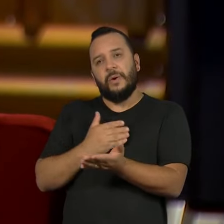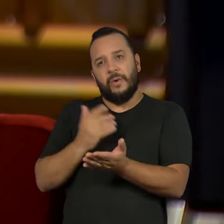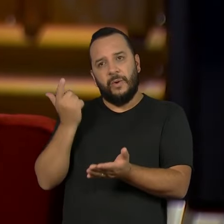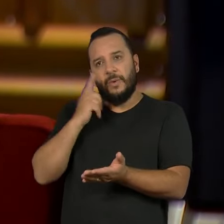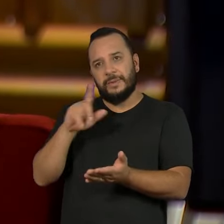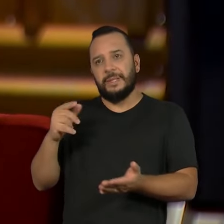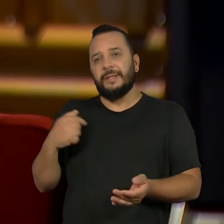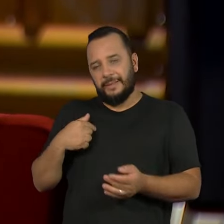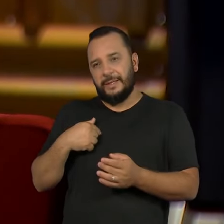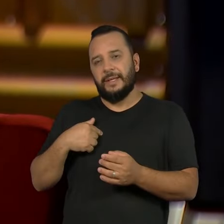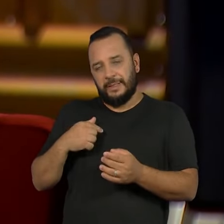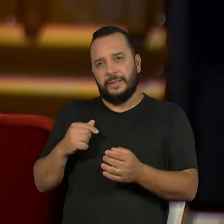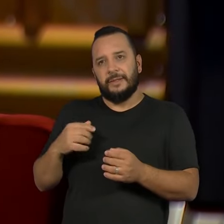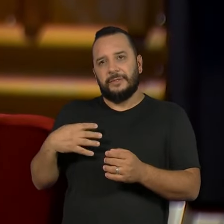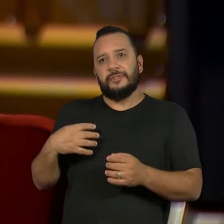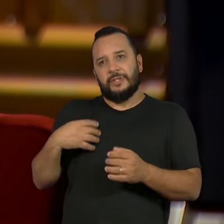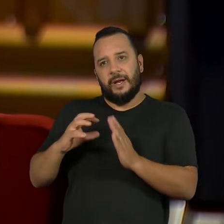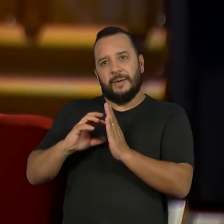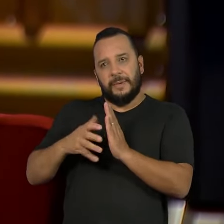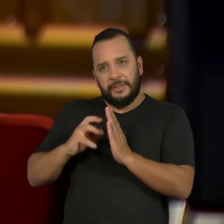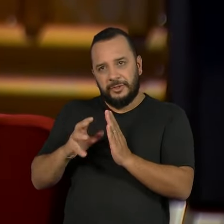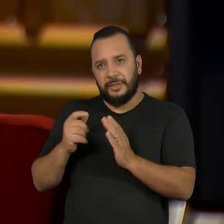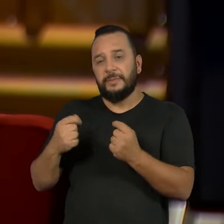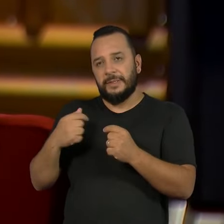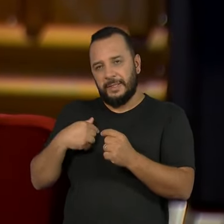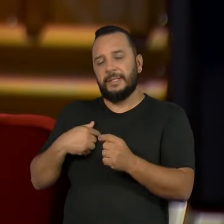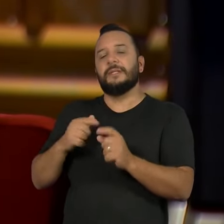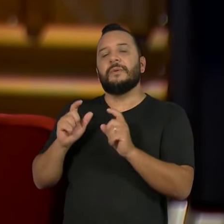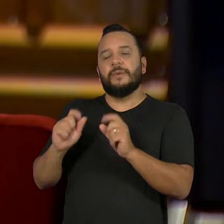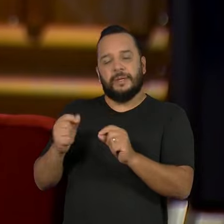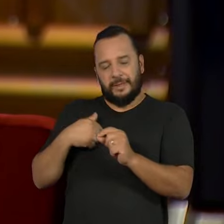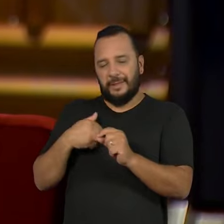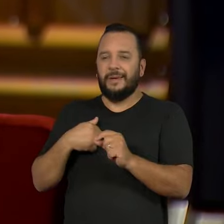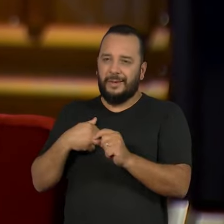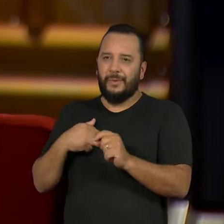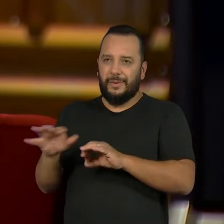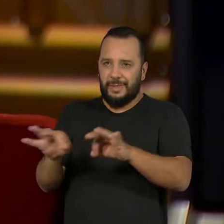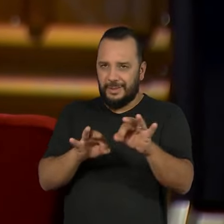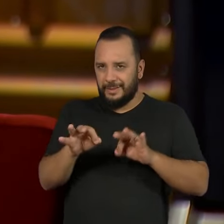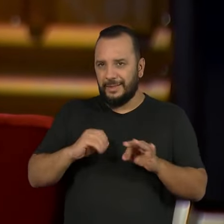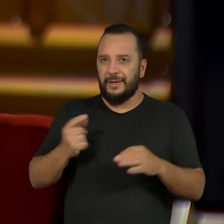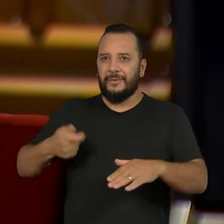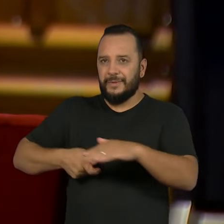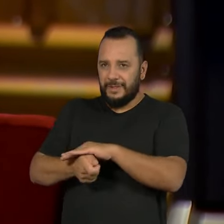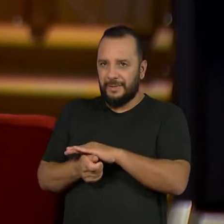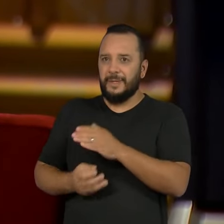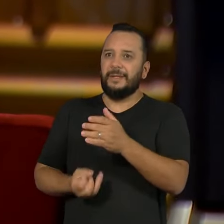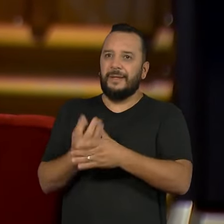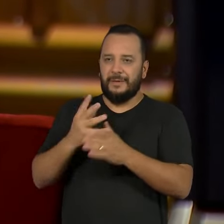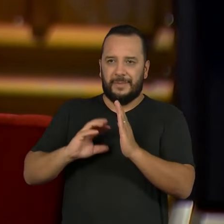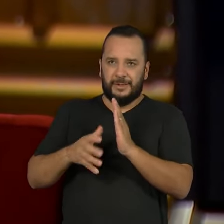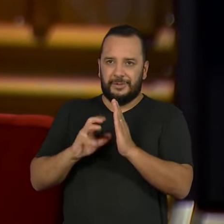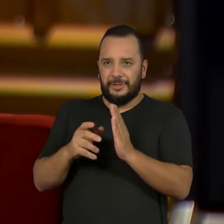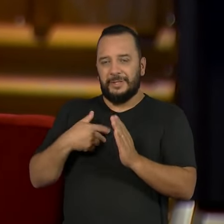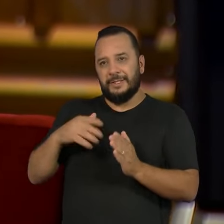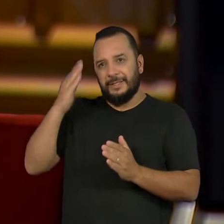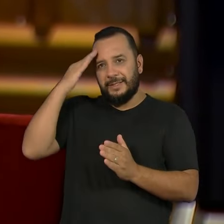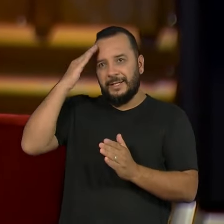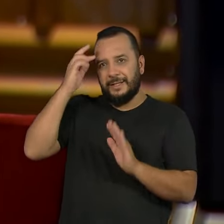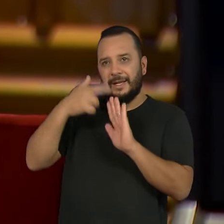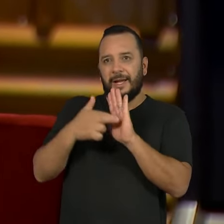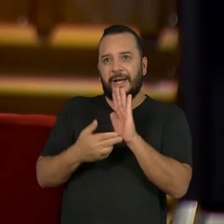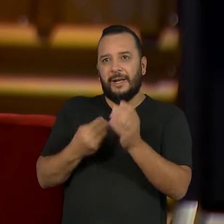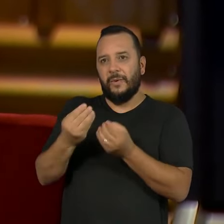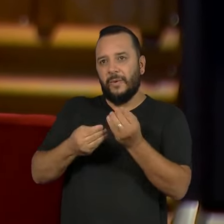requer organização requer financiamento requer requer partidos requer eh compreensão sobre as regras do jogo do